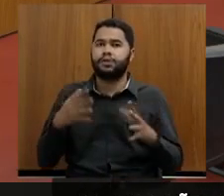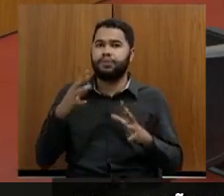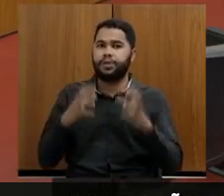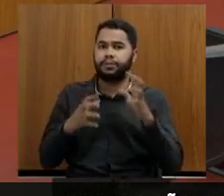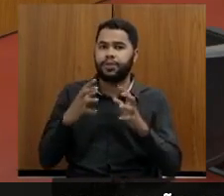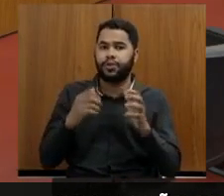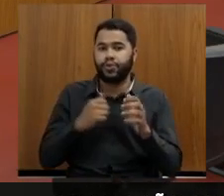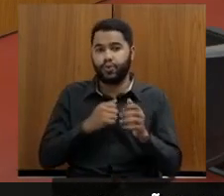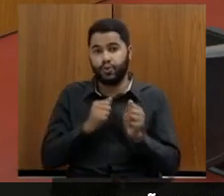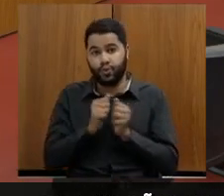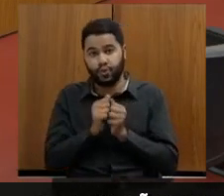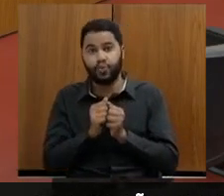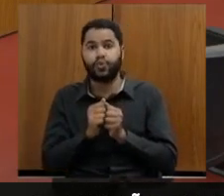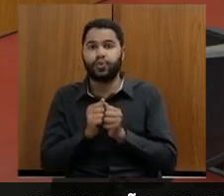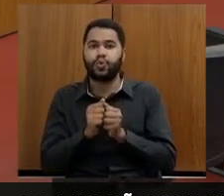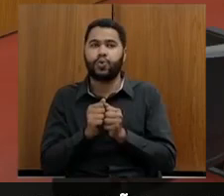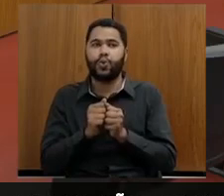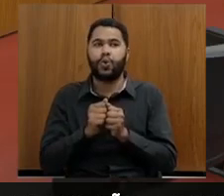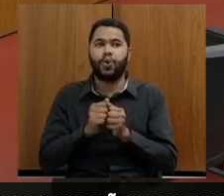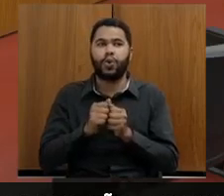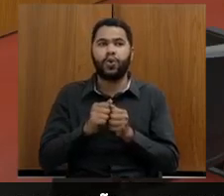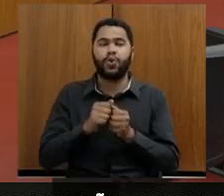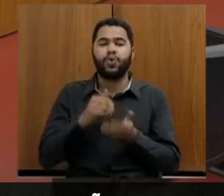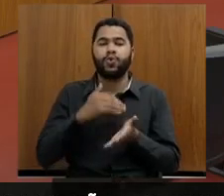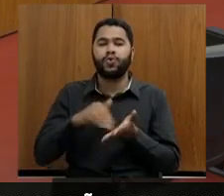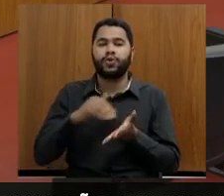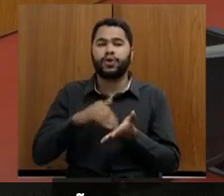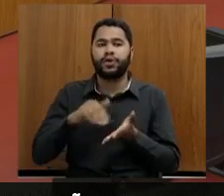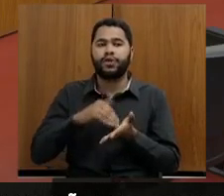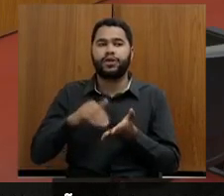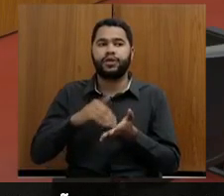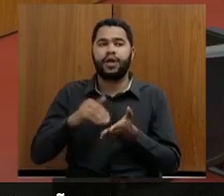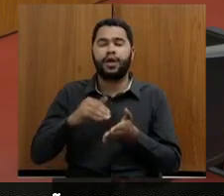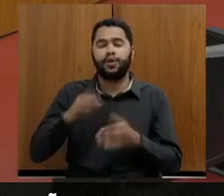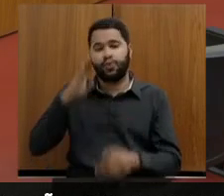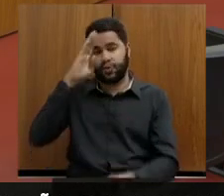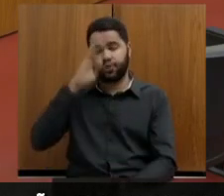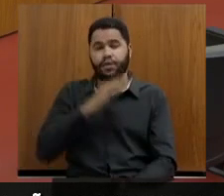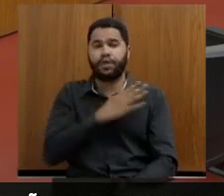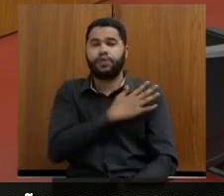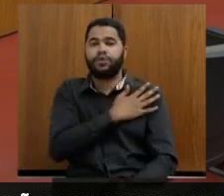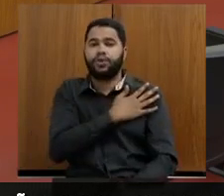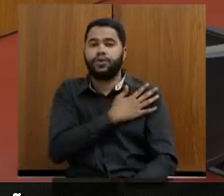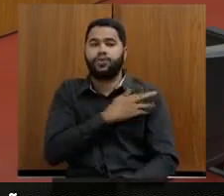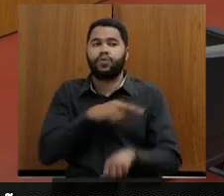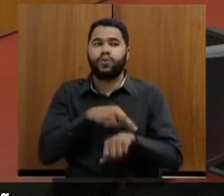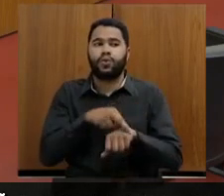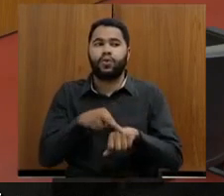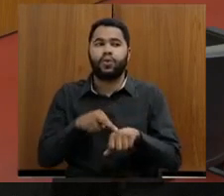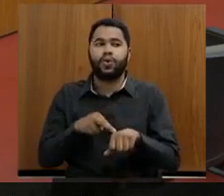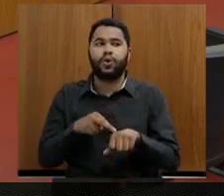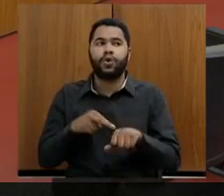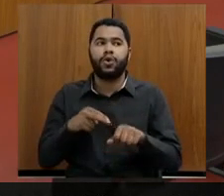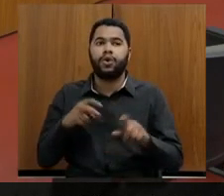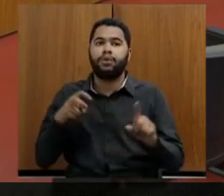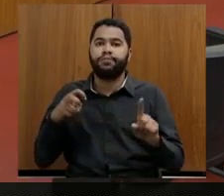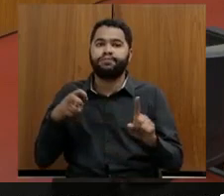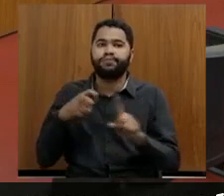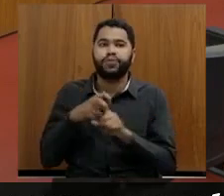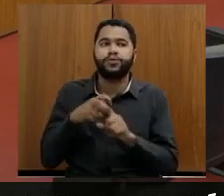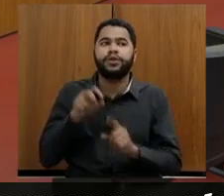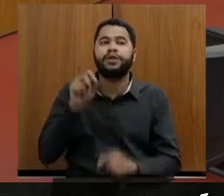minha e deputado Sargento Rodrigues bom ela tava na 381 uma rodovia federal teve um acidente